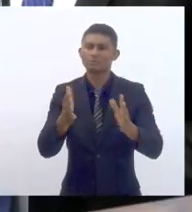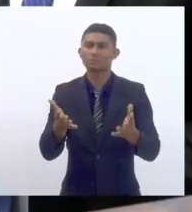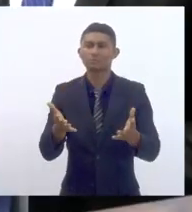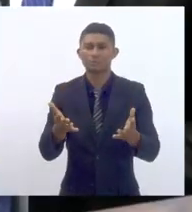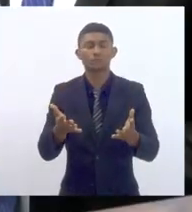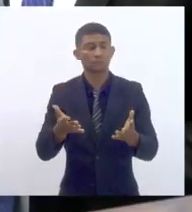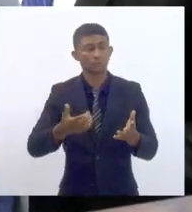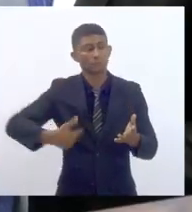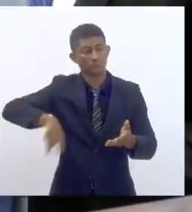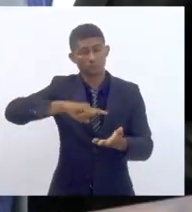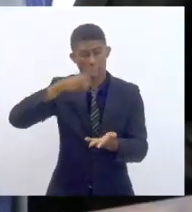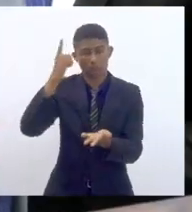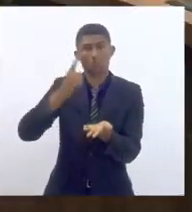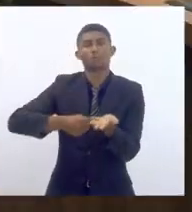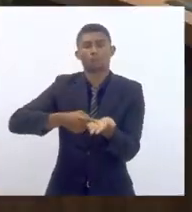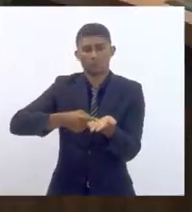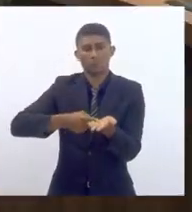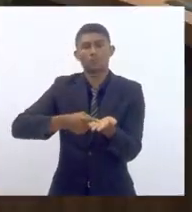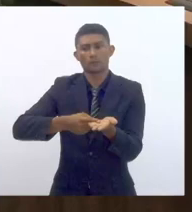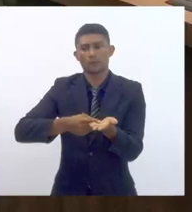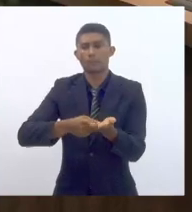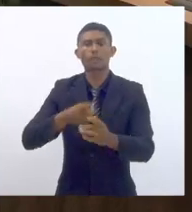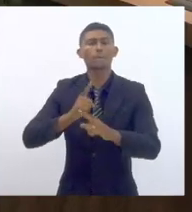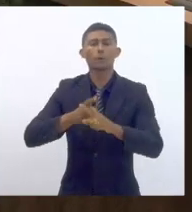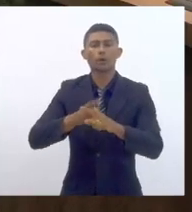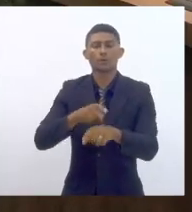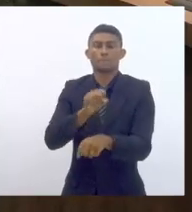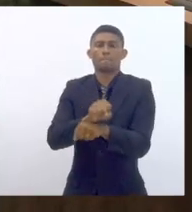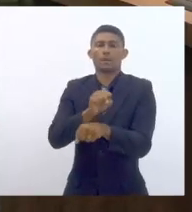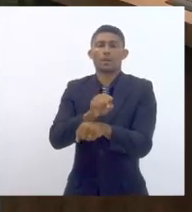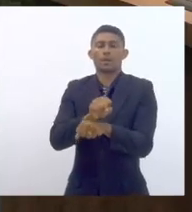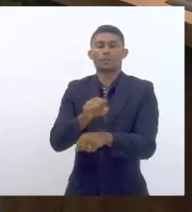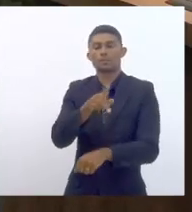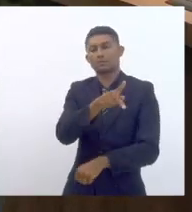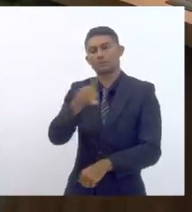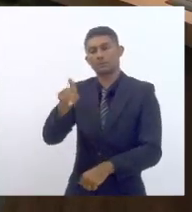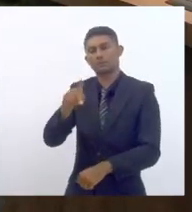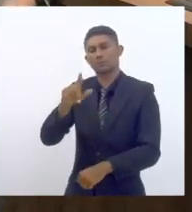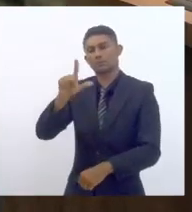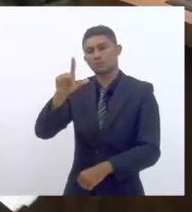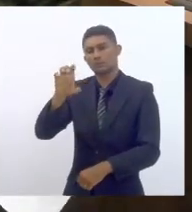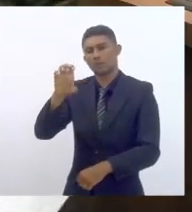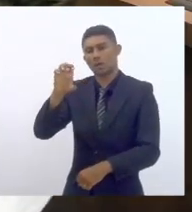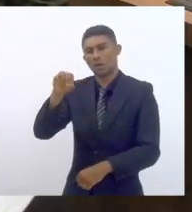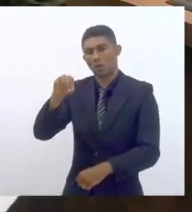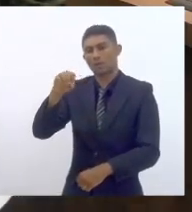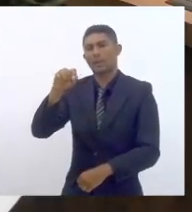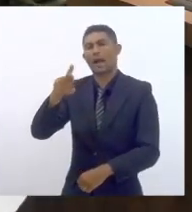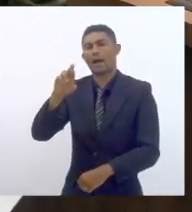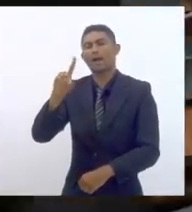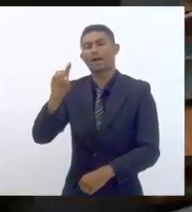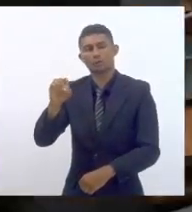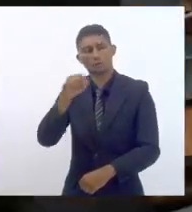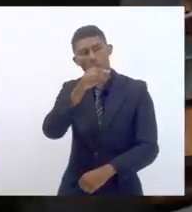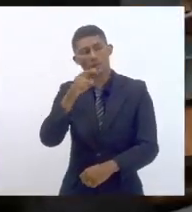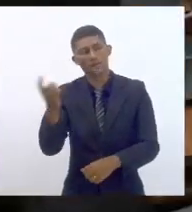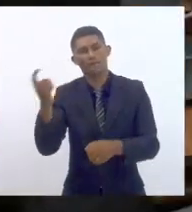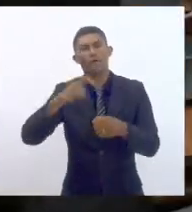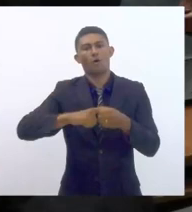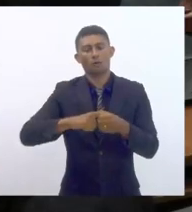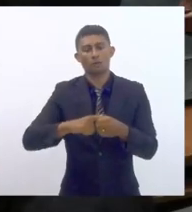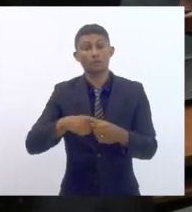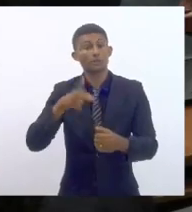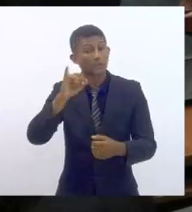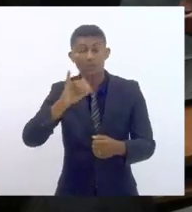ficou acordado, presidente? Até para a gente esperar o presidente Leonardo retornar essa semana e a gente vai participando junto ficou com a categoria. Ficou acordado que caso haja